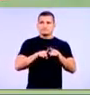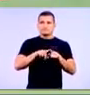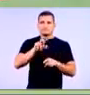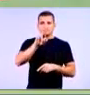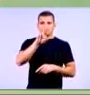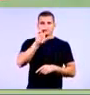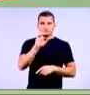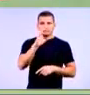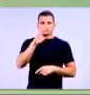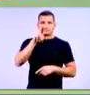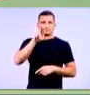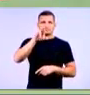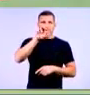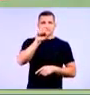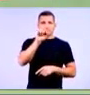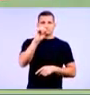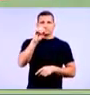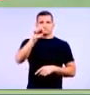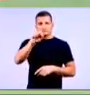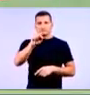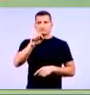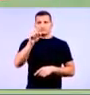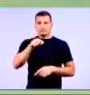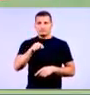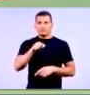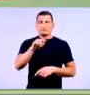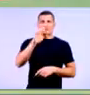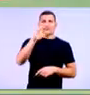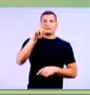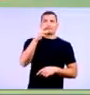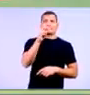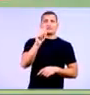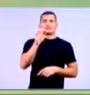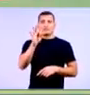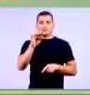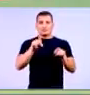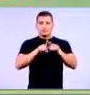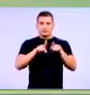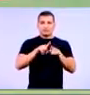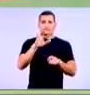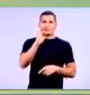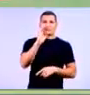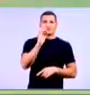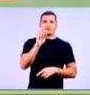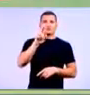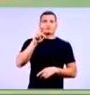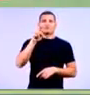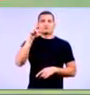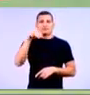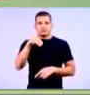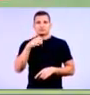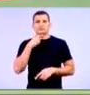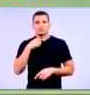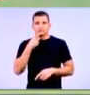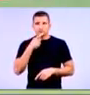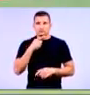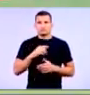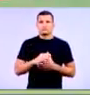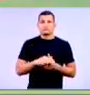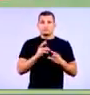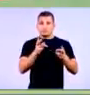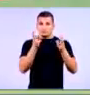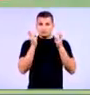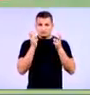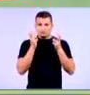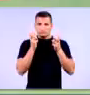o chat e o fórum de dúvidas. Então percebam, utilizando os termos que a professora Sara gosta,